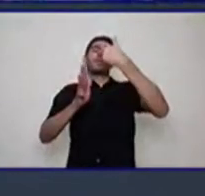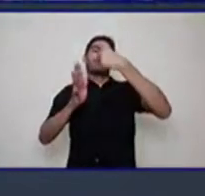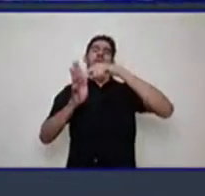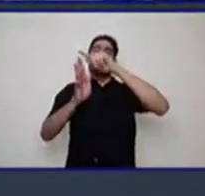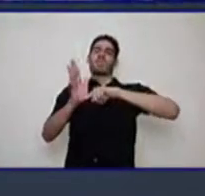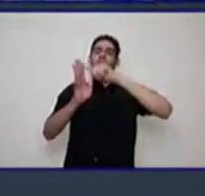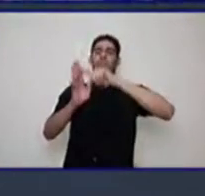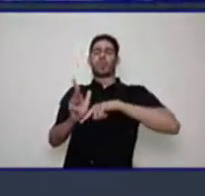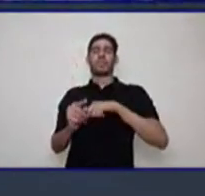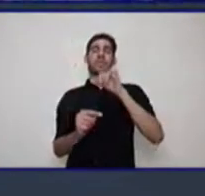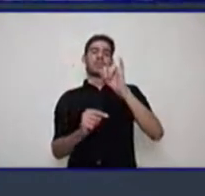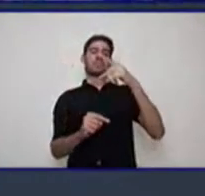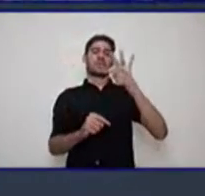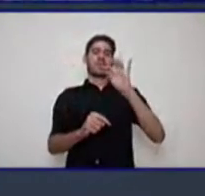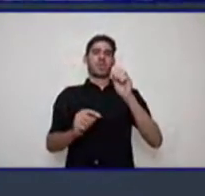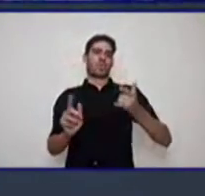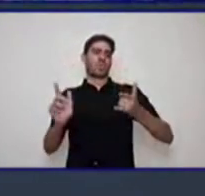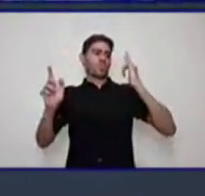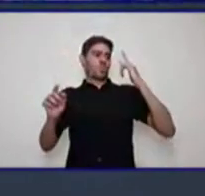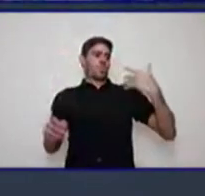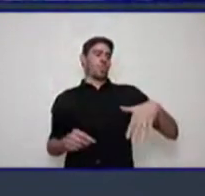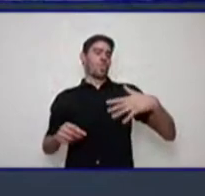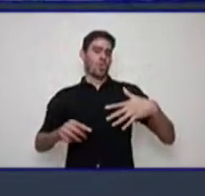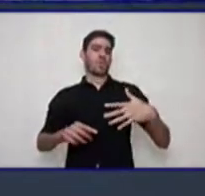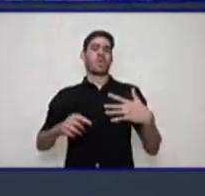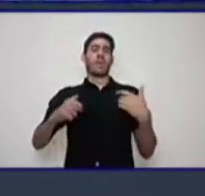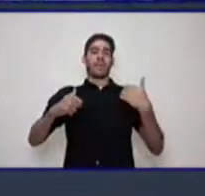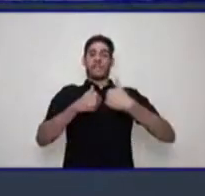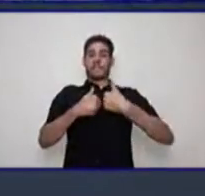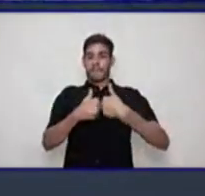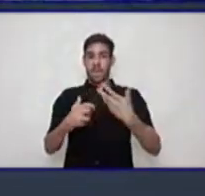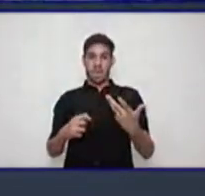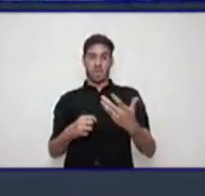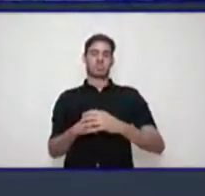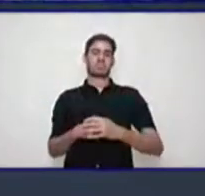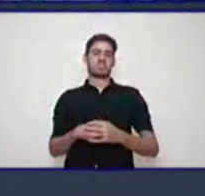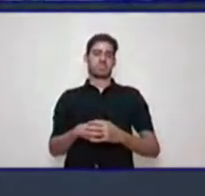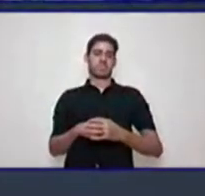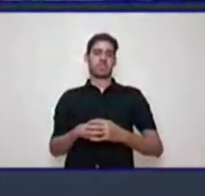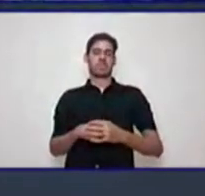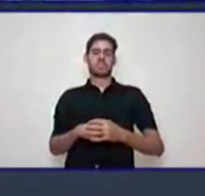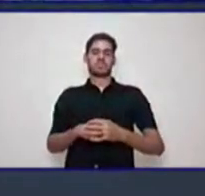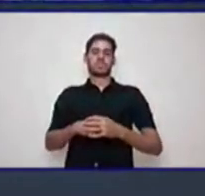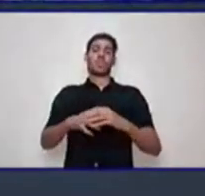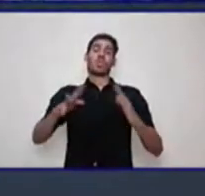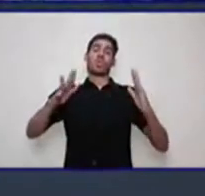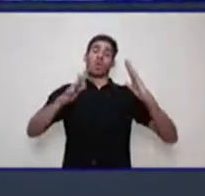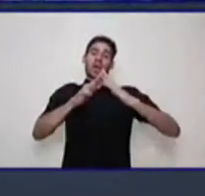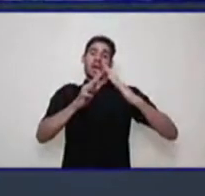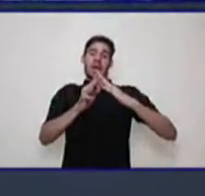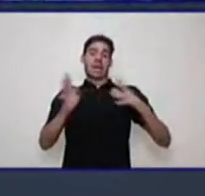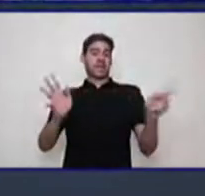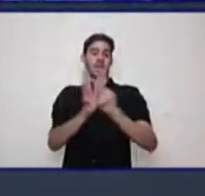IPTU de um elevado prédio, um conjunto próximo ali nas redondezas. O imóvel é próprio, a gente não